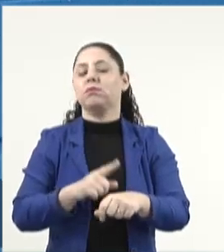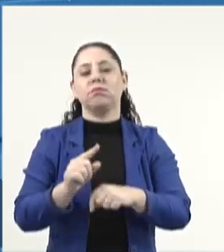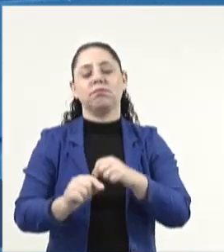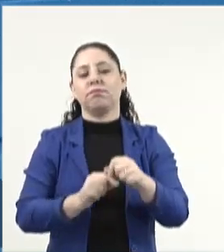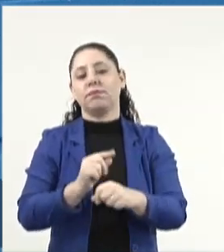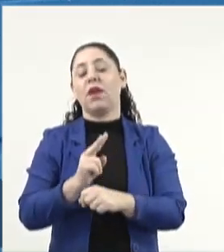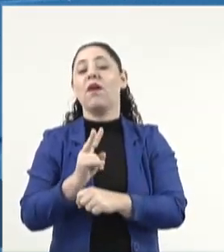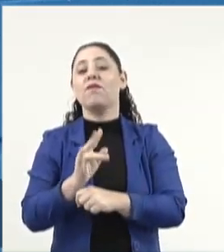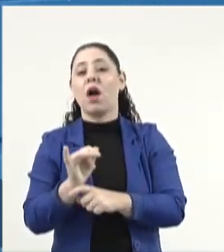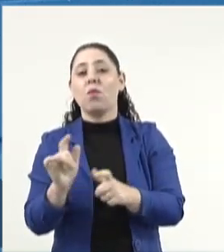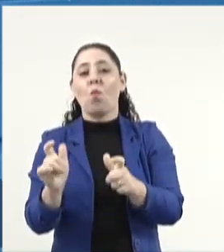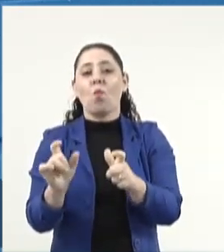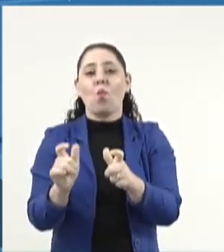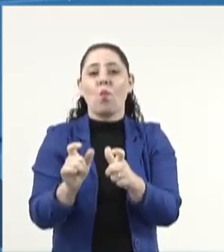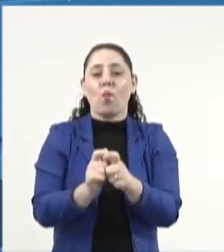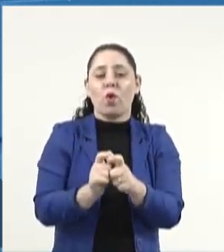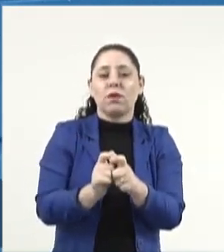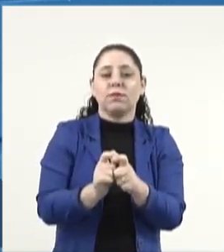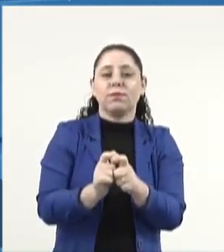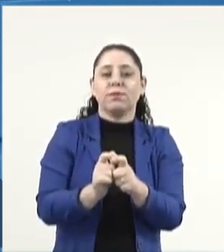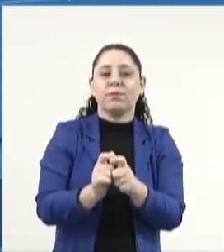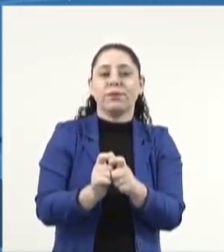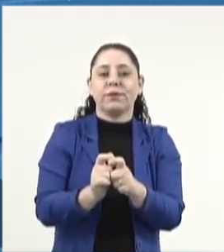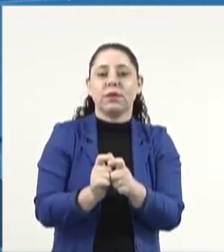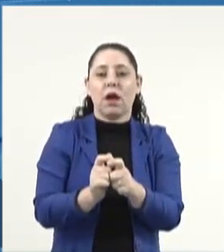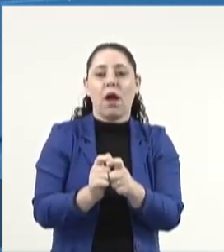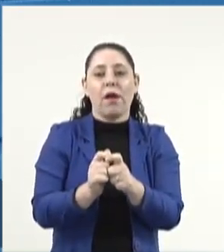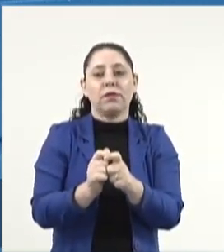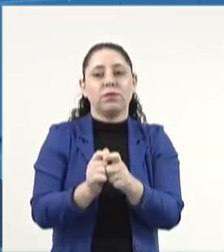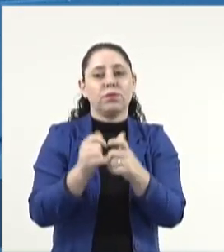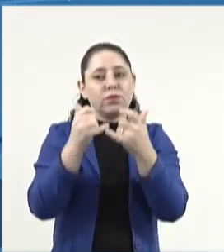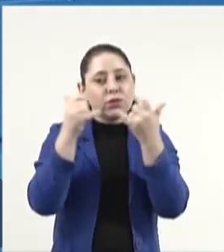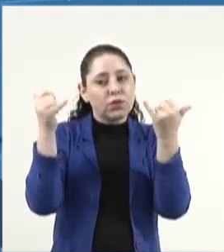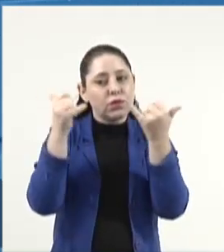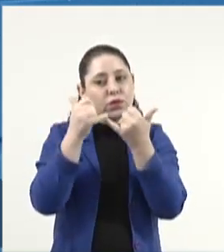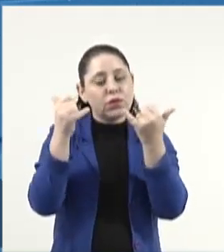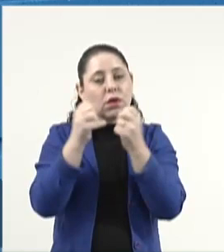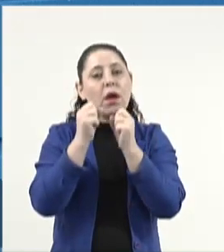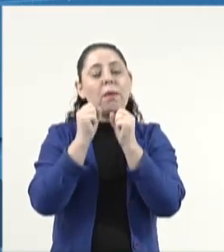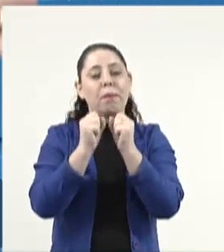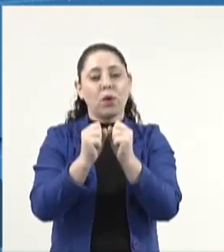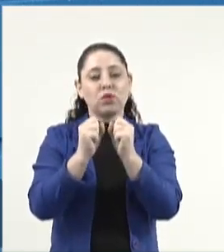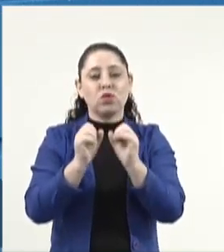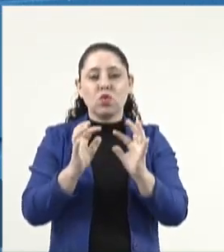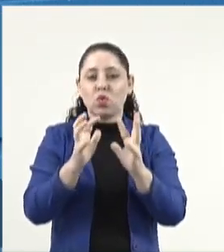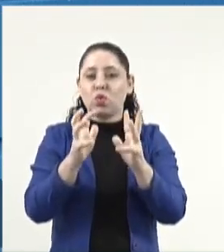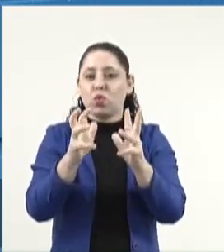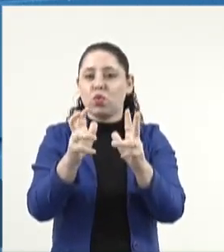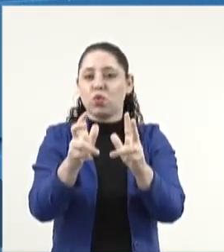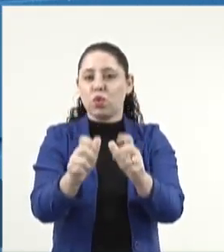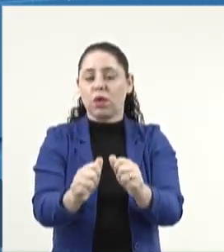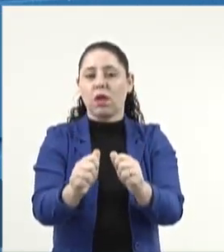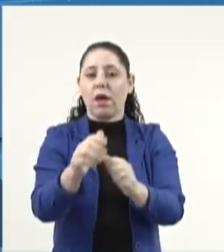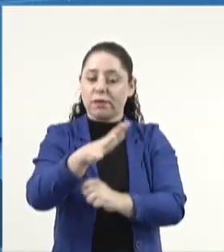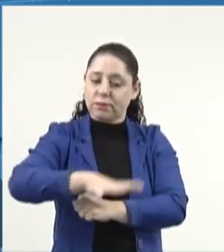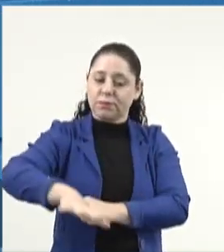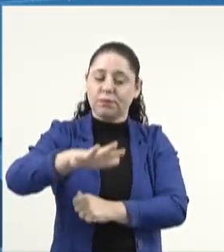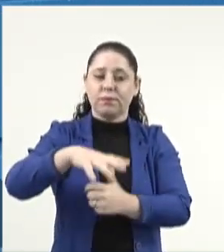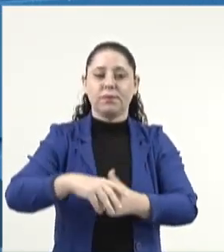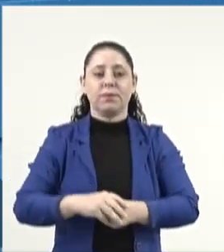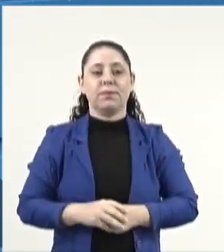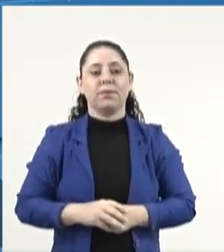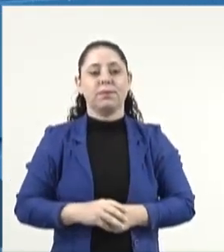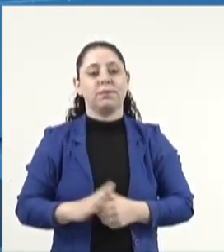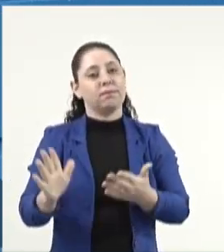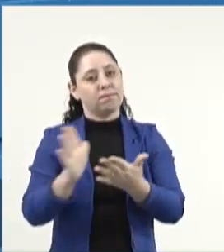vai minimizar a distribuição de energia de toda essa área. Então,